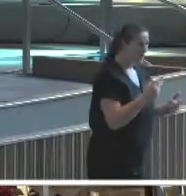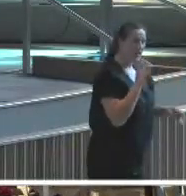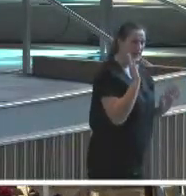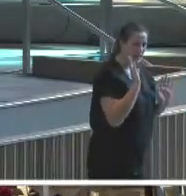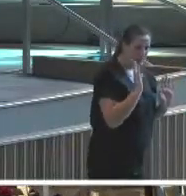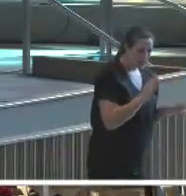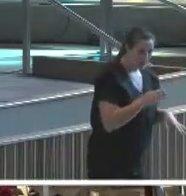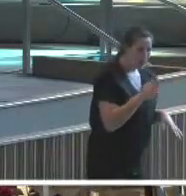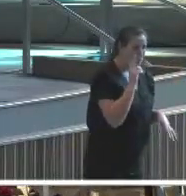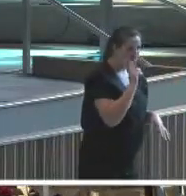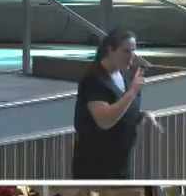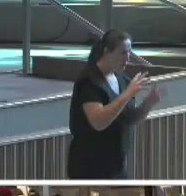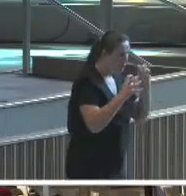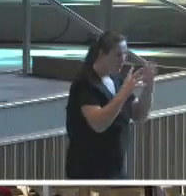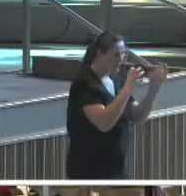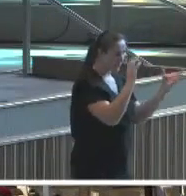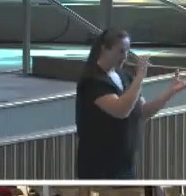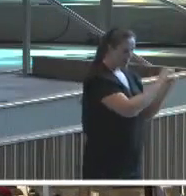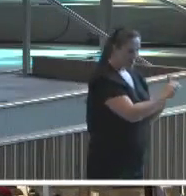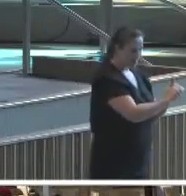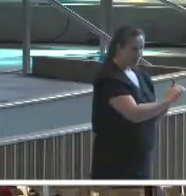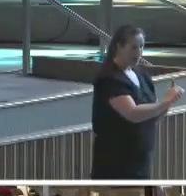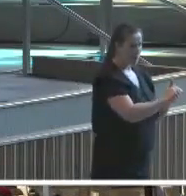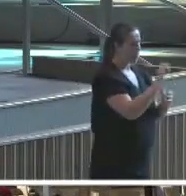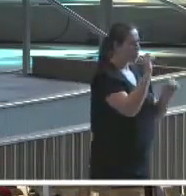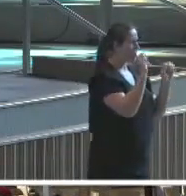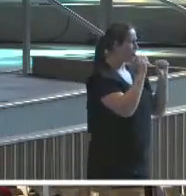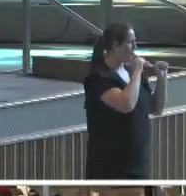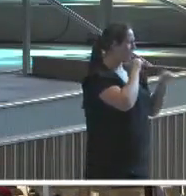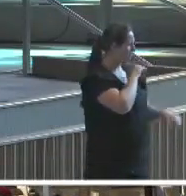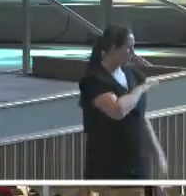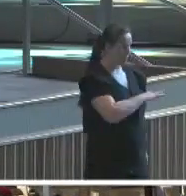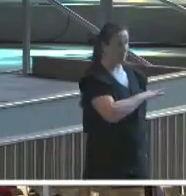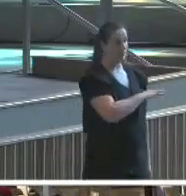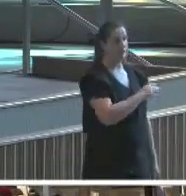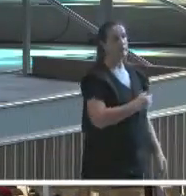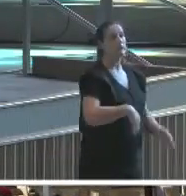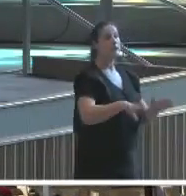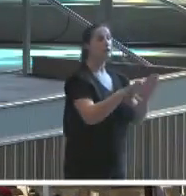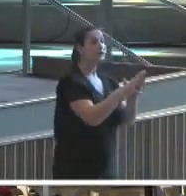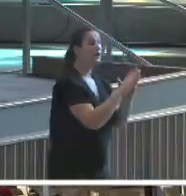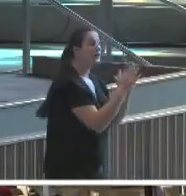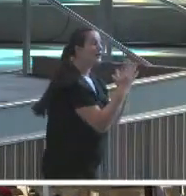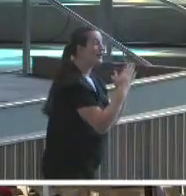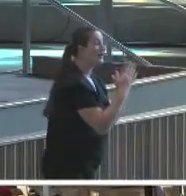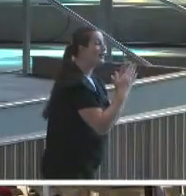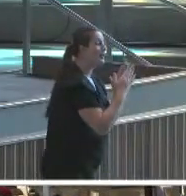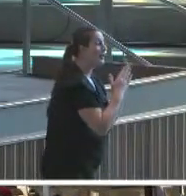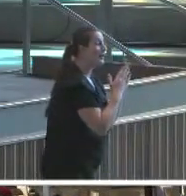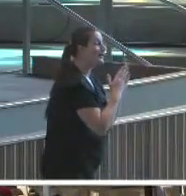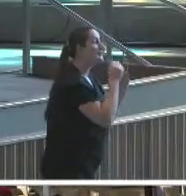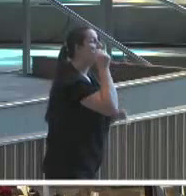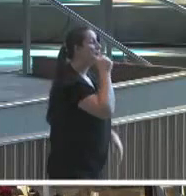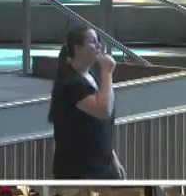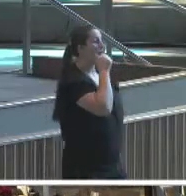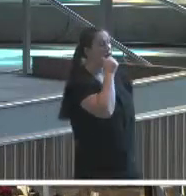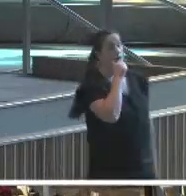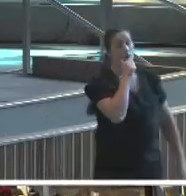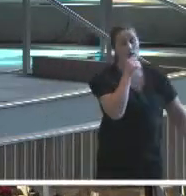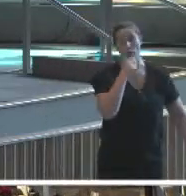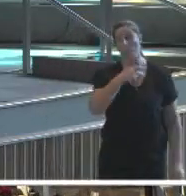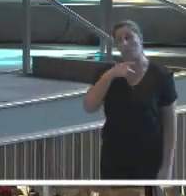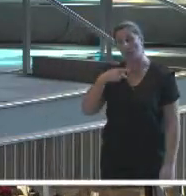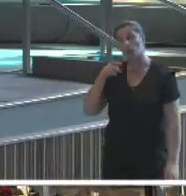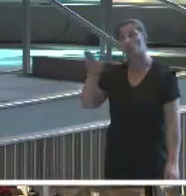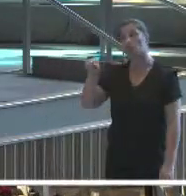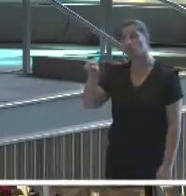casal? É ruim a beça. Aí cheguei lá e aí chegou a mulher e disse assim: pastor, chamei